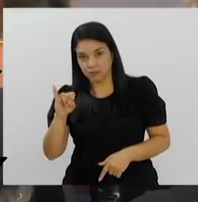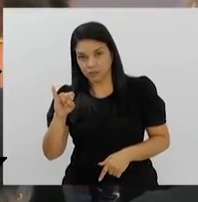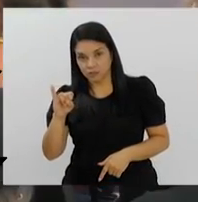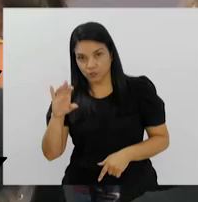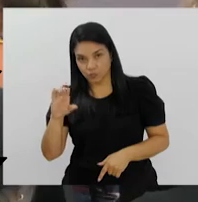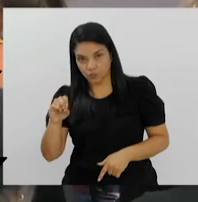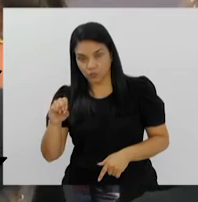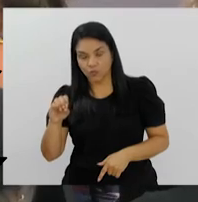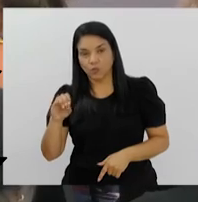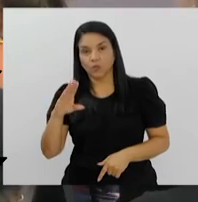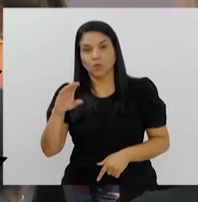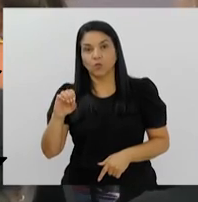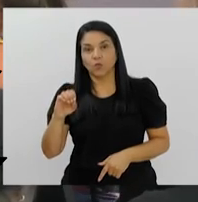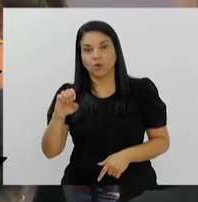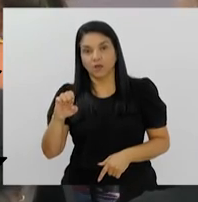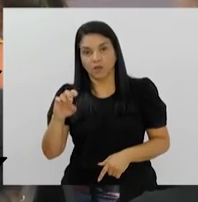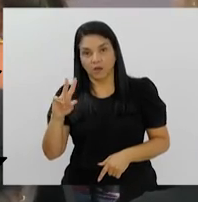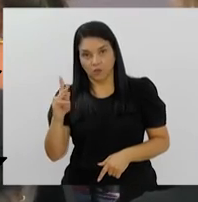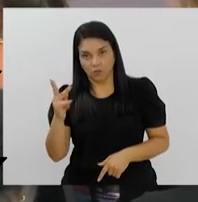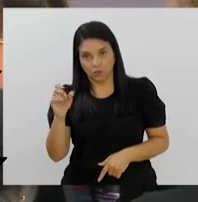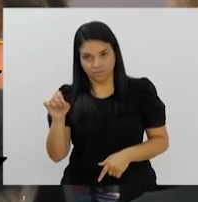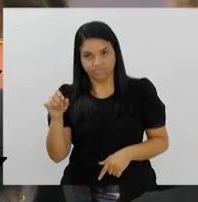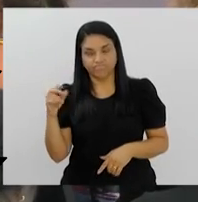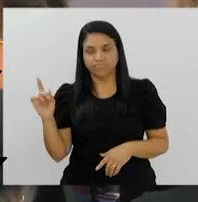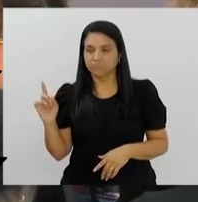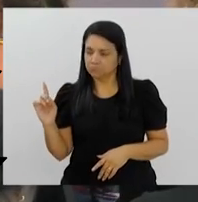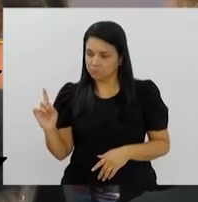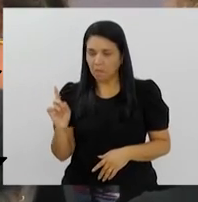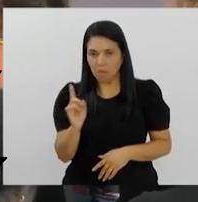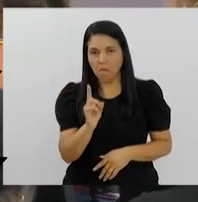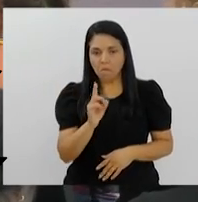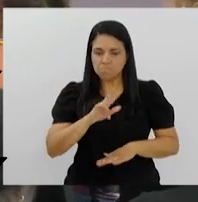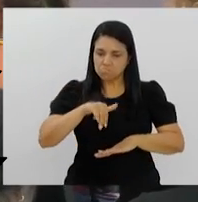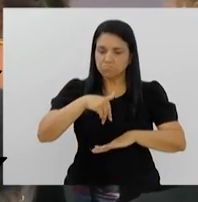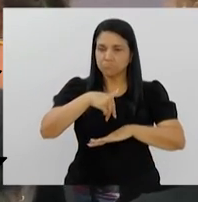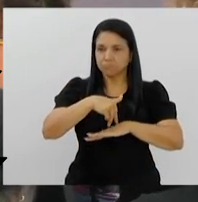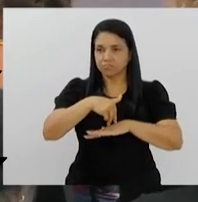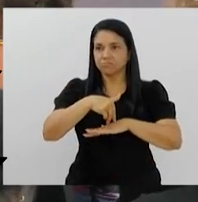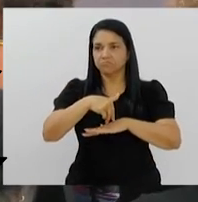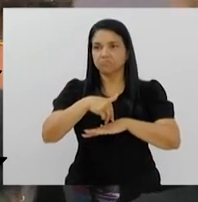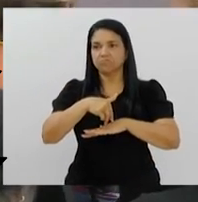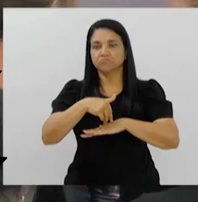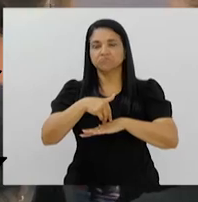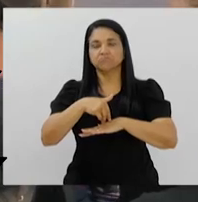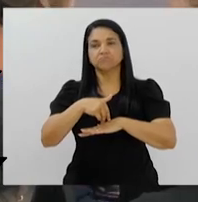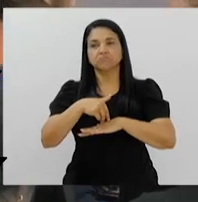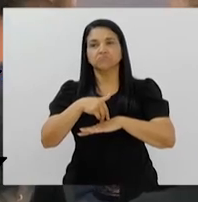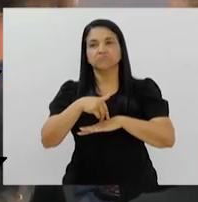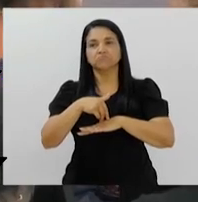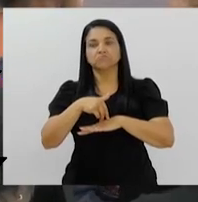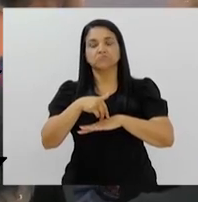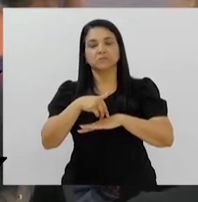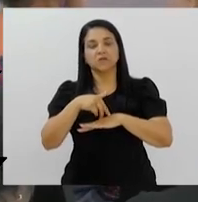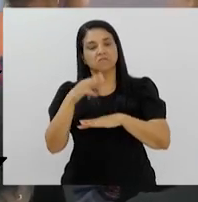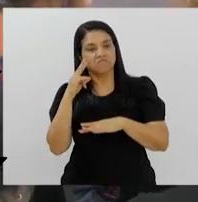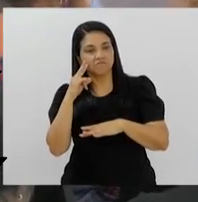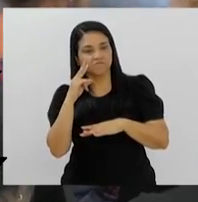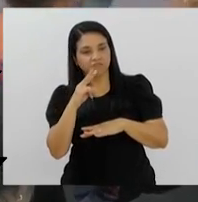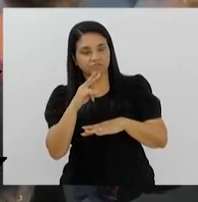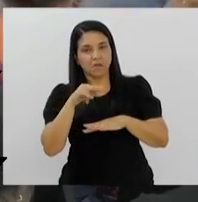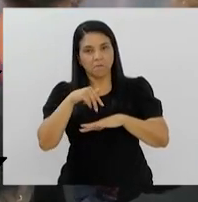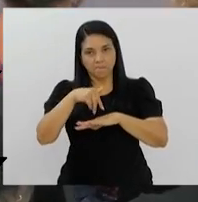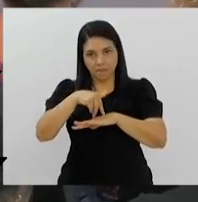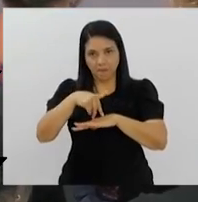aqui à frente ficar como ou até mesmo aqui nessa parte pode falar daqui pro pras pessoas que estão aqui